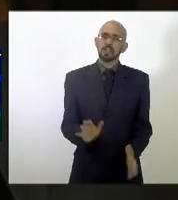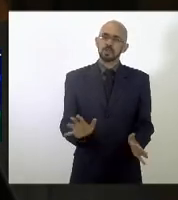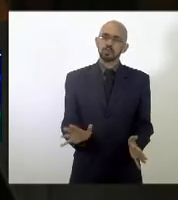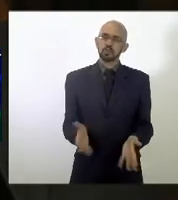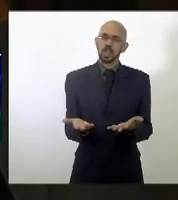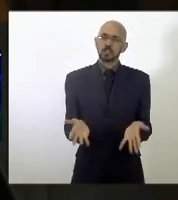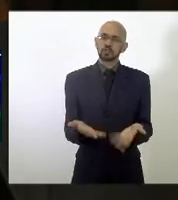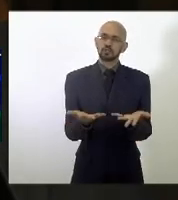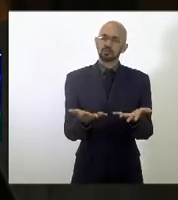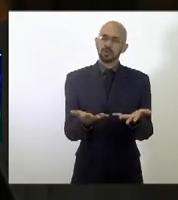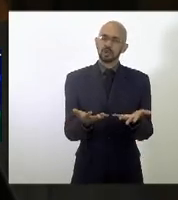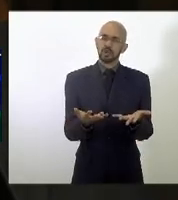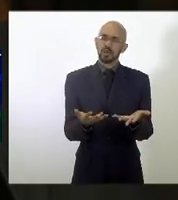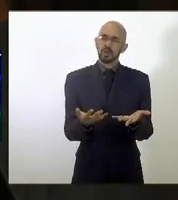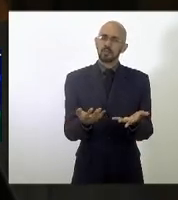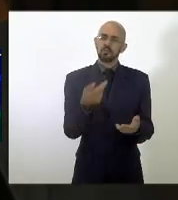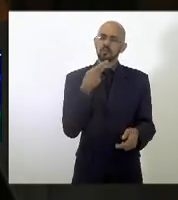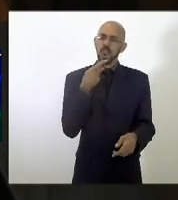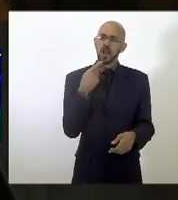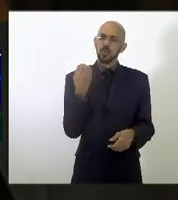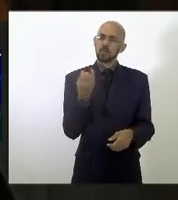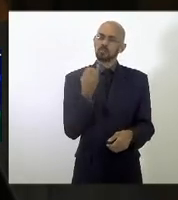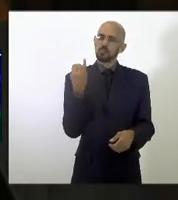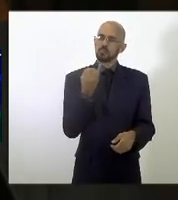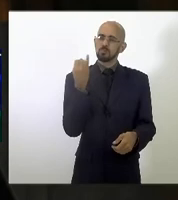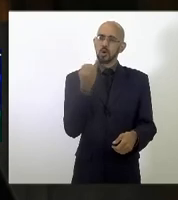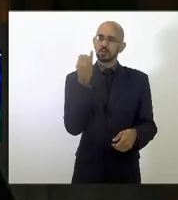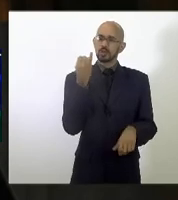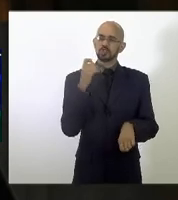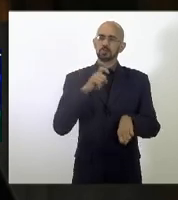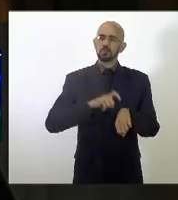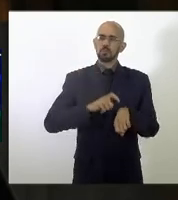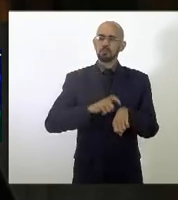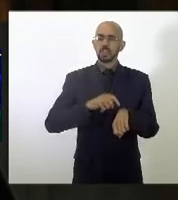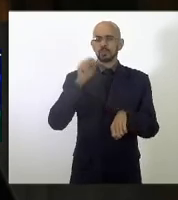incentivar e dizer o quanto é importante, no